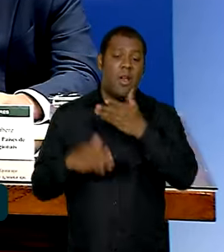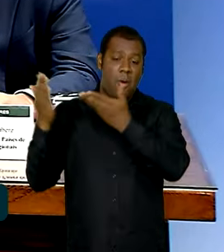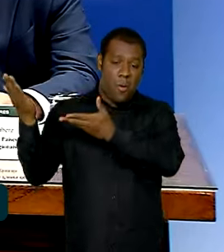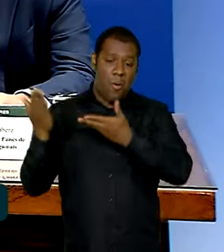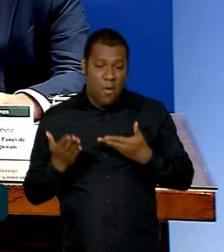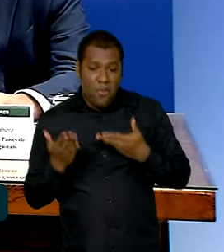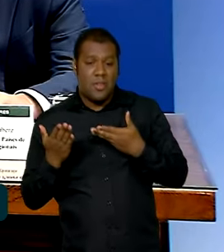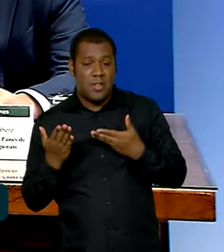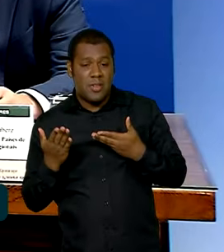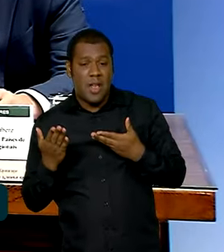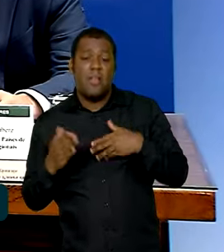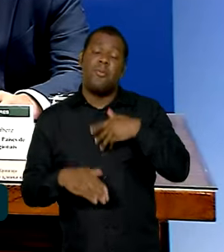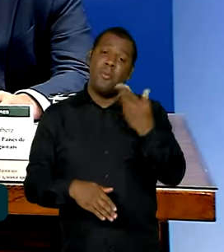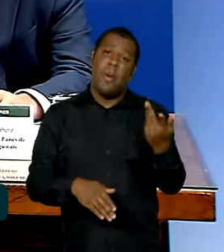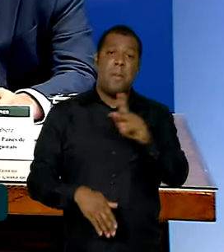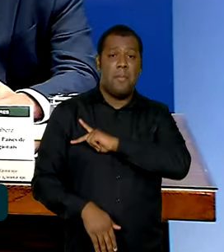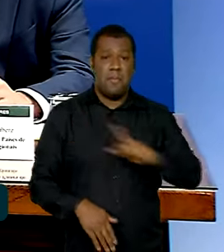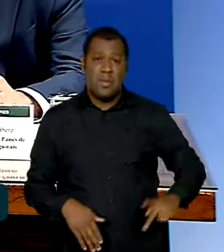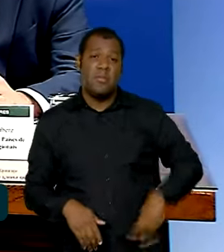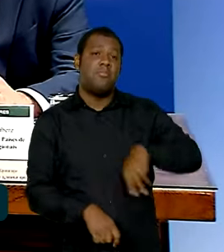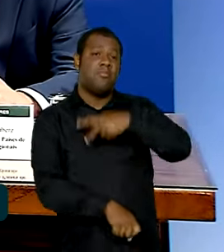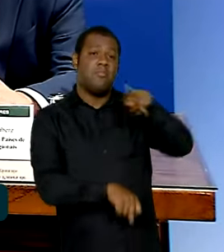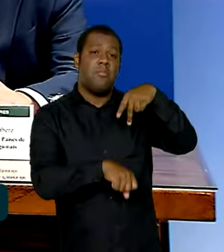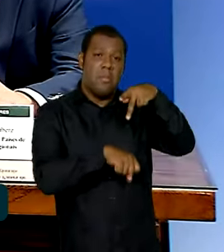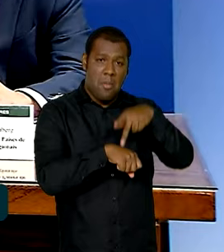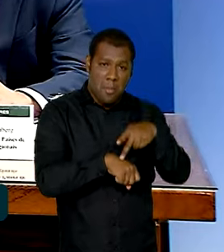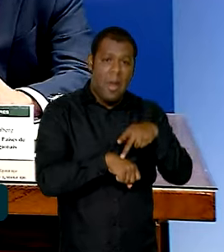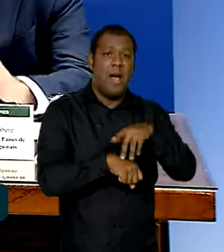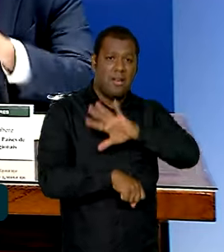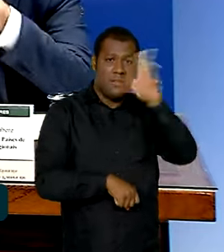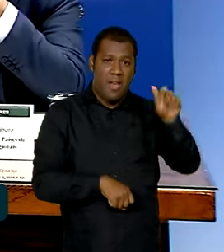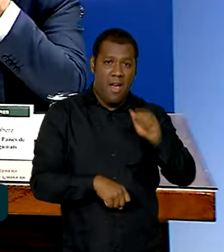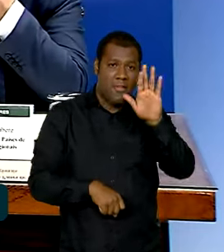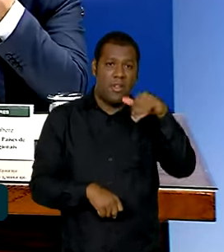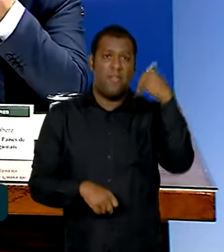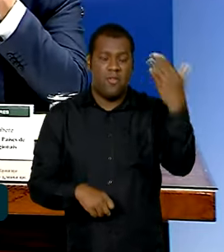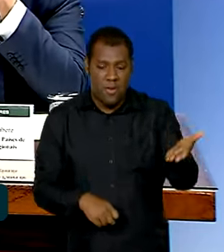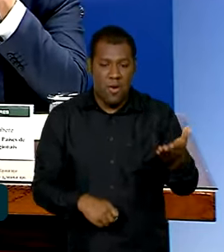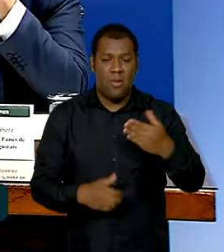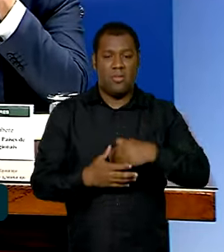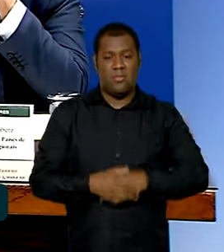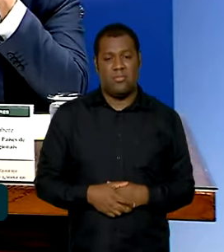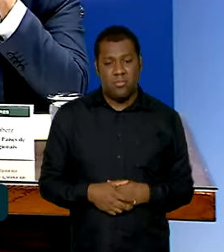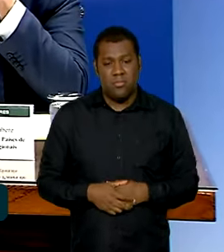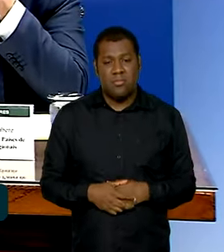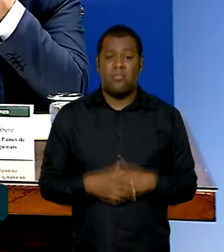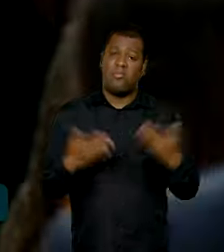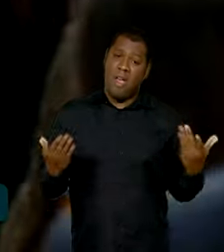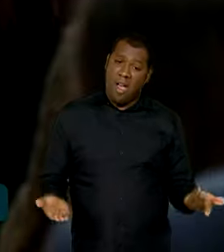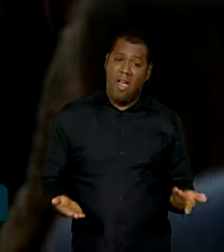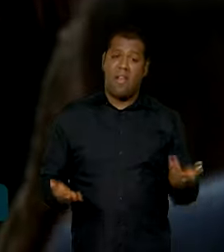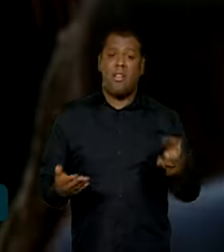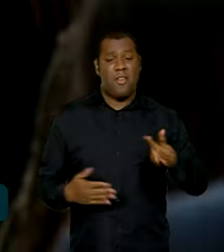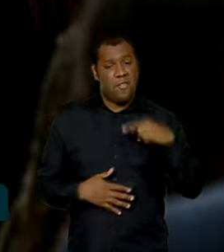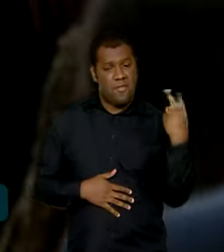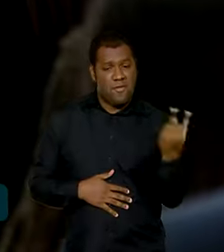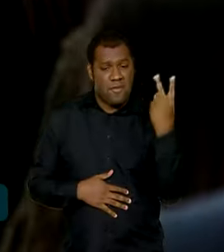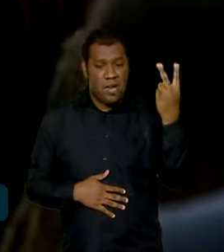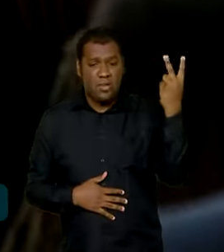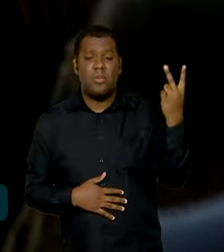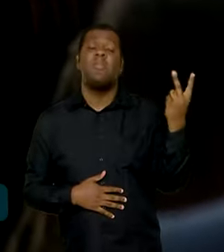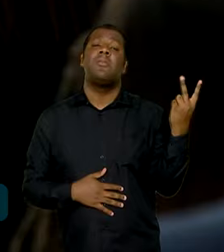relação ao nosso presidente. Isso significa, vamos dizer assim, nós interpretamos como um reconhecimento da